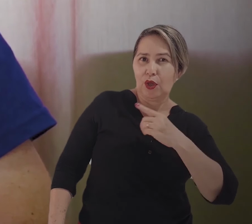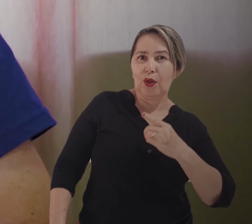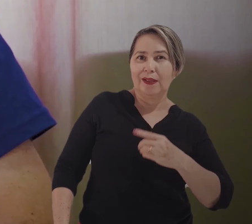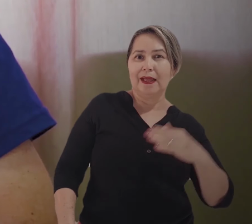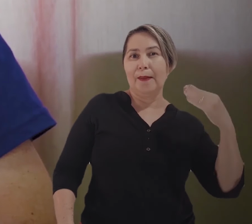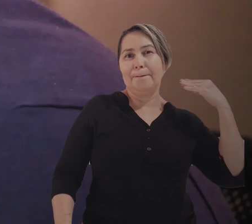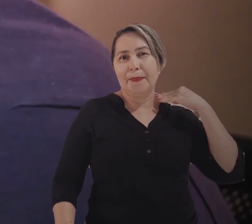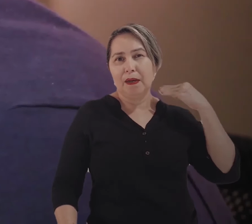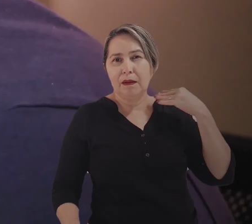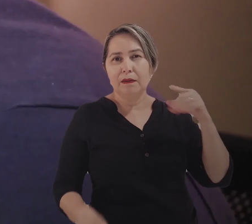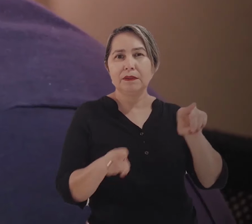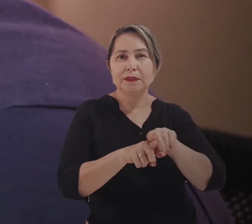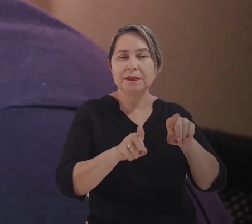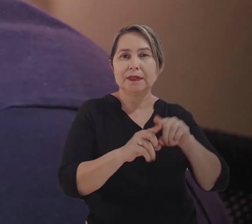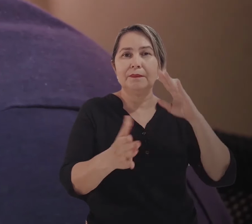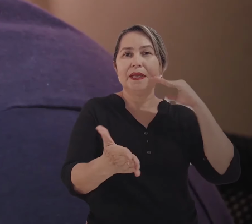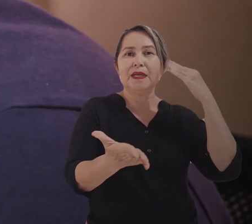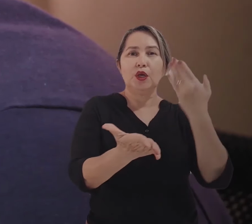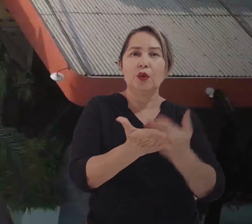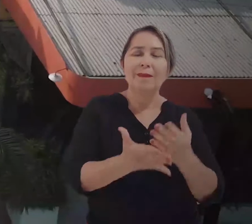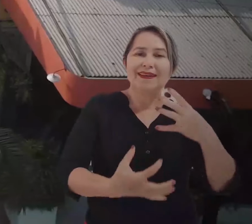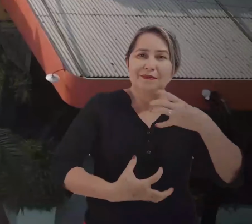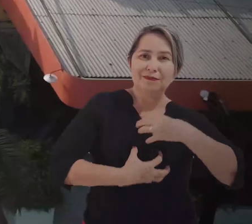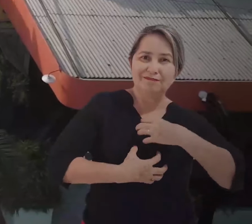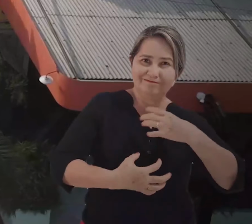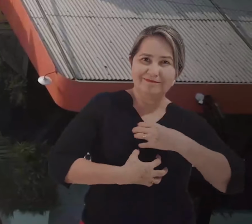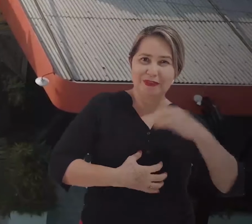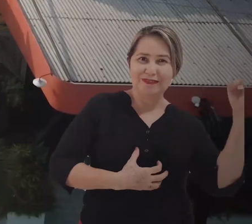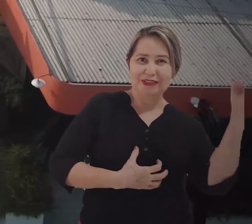tem um sentimento muito importante para a história da cidade.